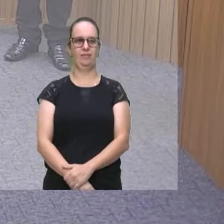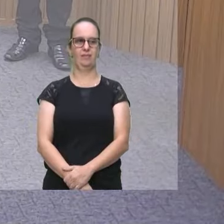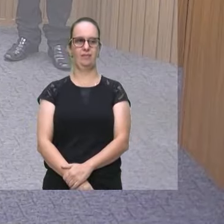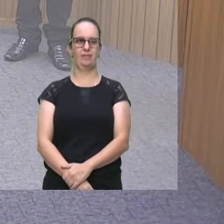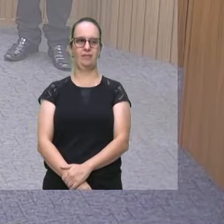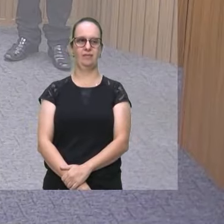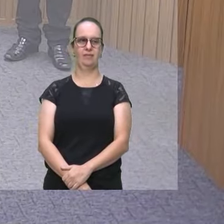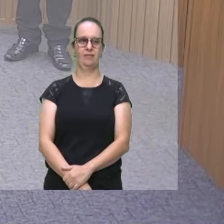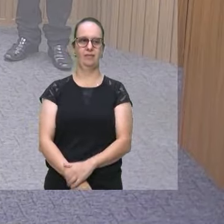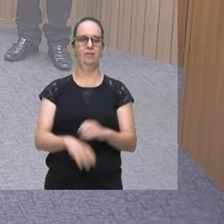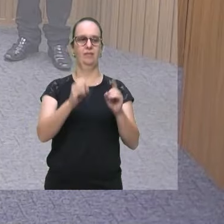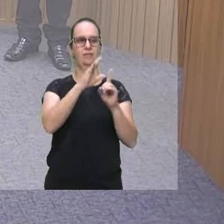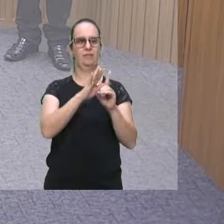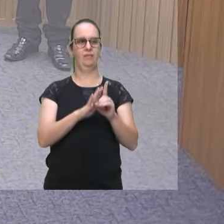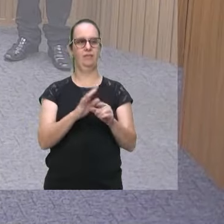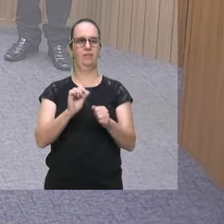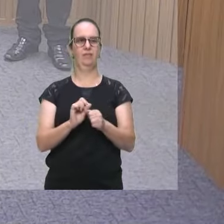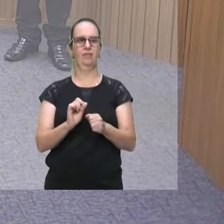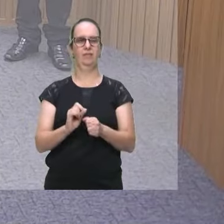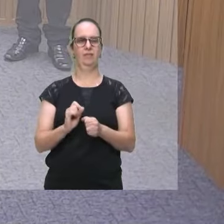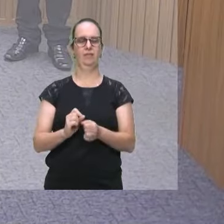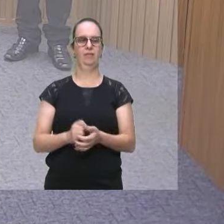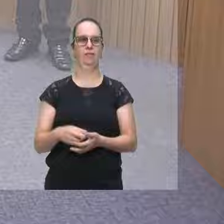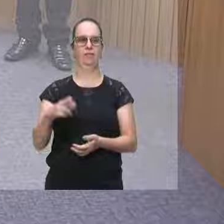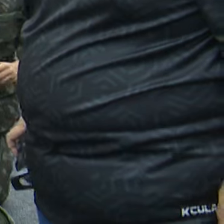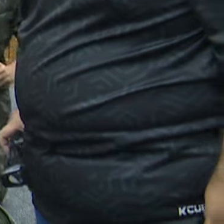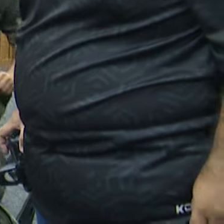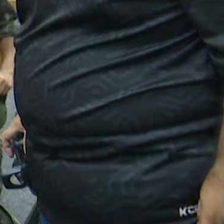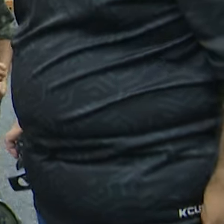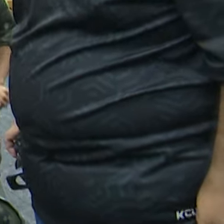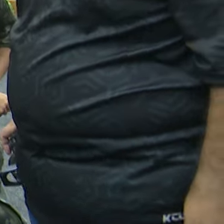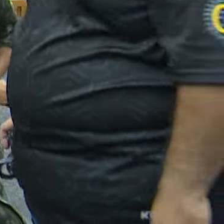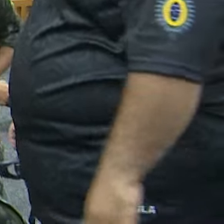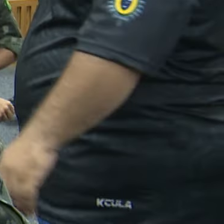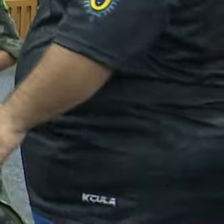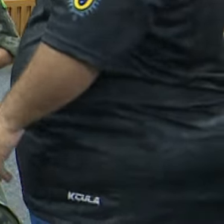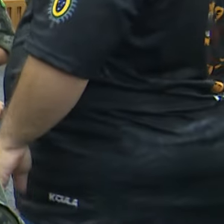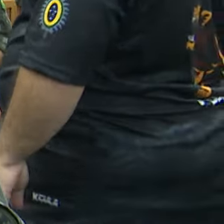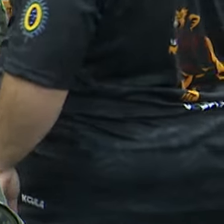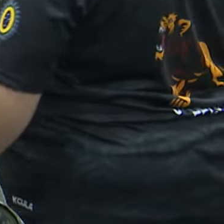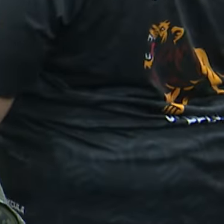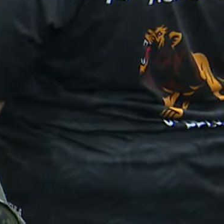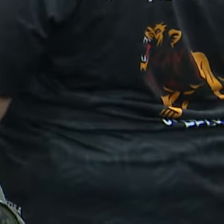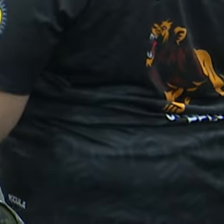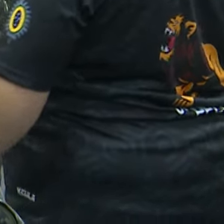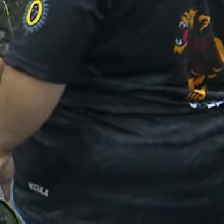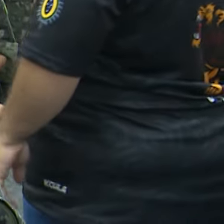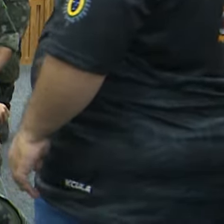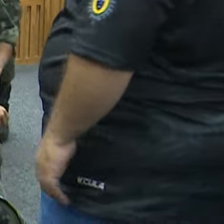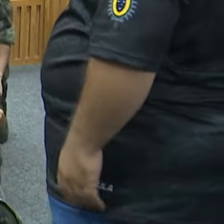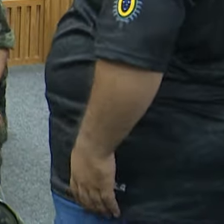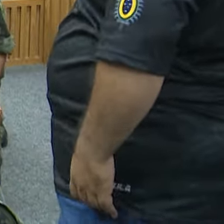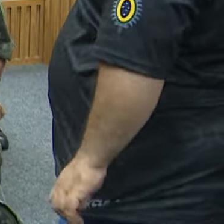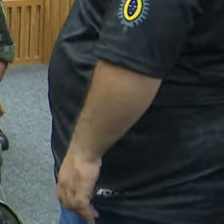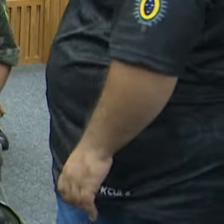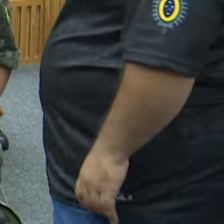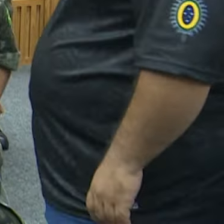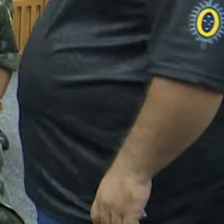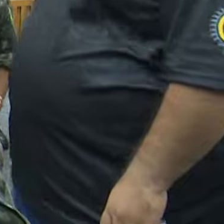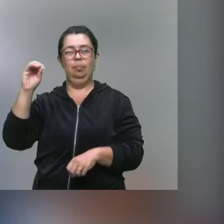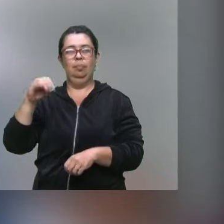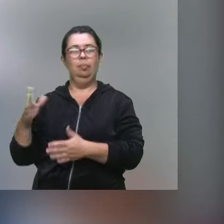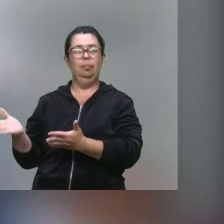tem valorizado muito os nossos policiais militares da nossa cidade. E para a gente, uma grande alegria, satisfação, uma grande honra, meu